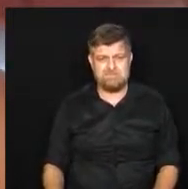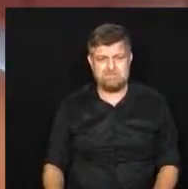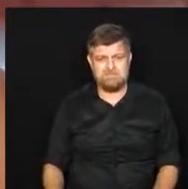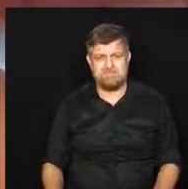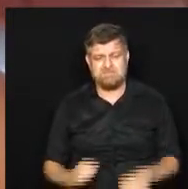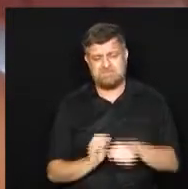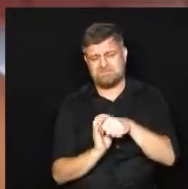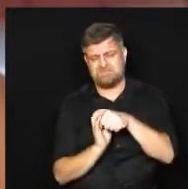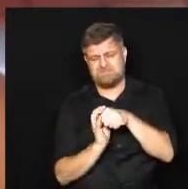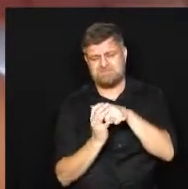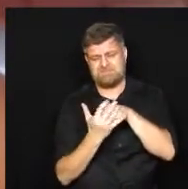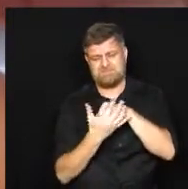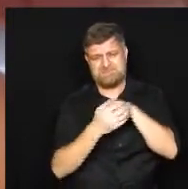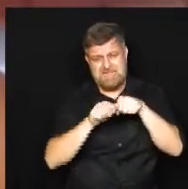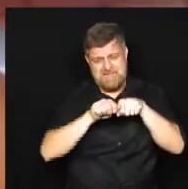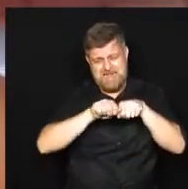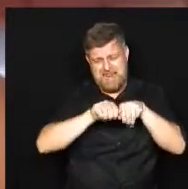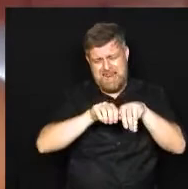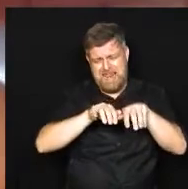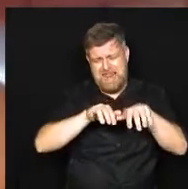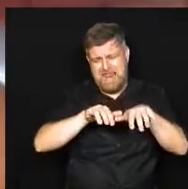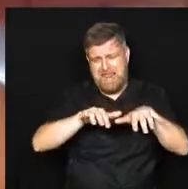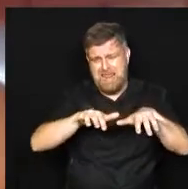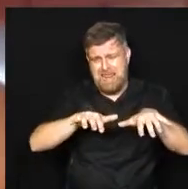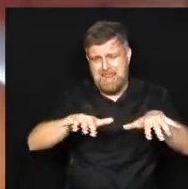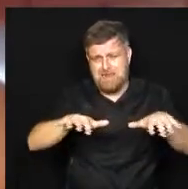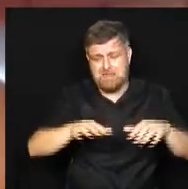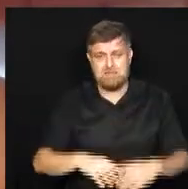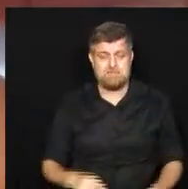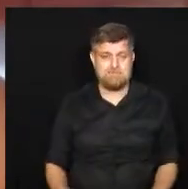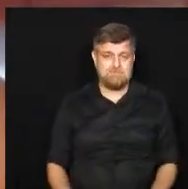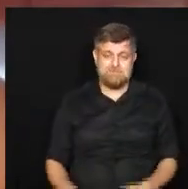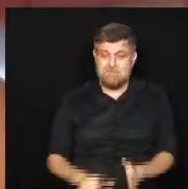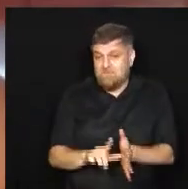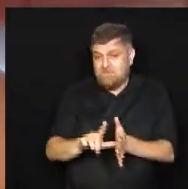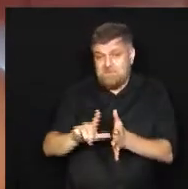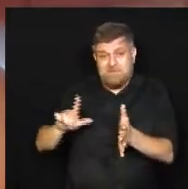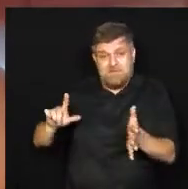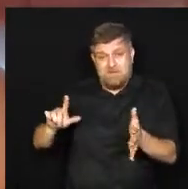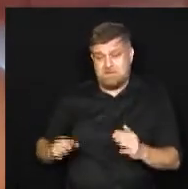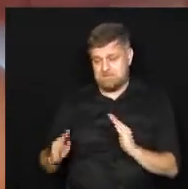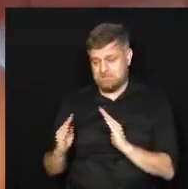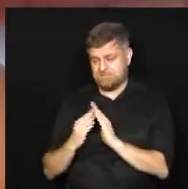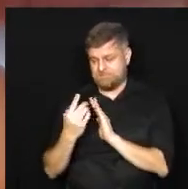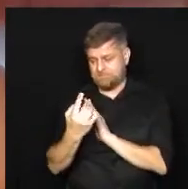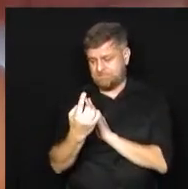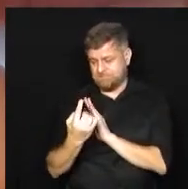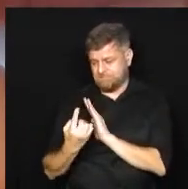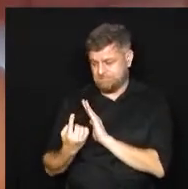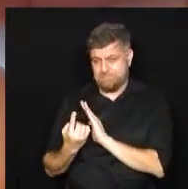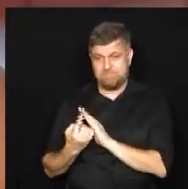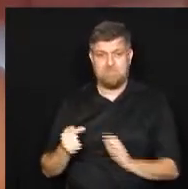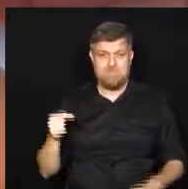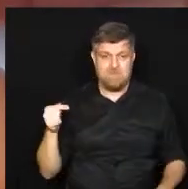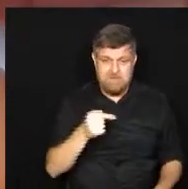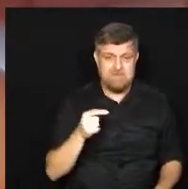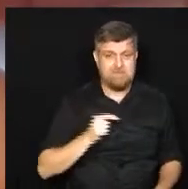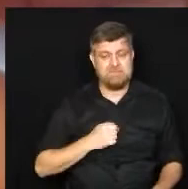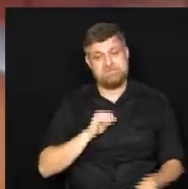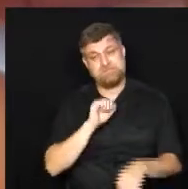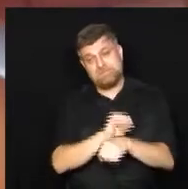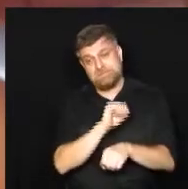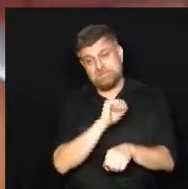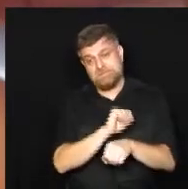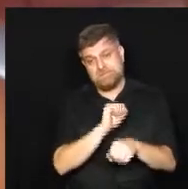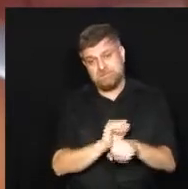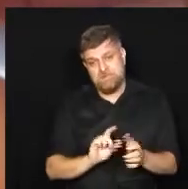de estourar a crise da pandemia, né? Quer dizer, da gente entrar nesse período de isolamento social, e esse processo foi